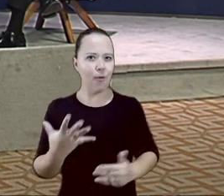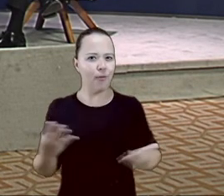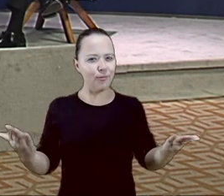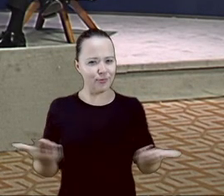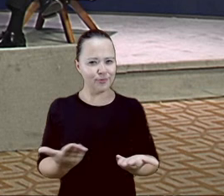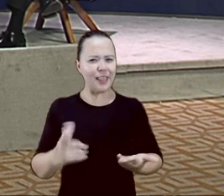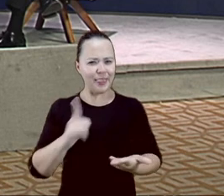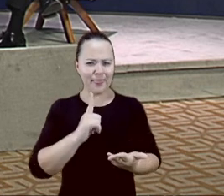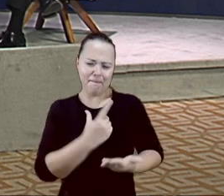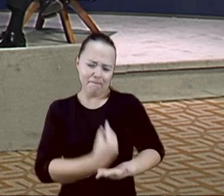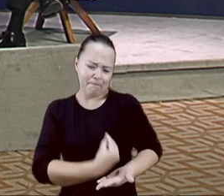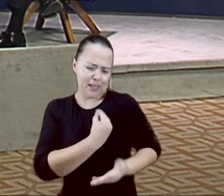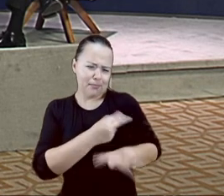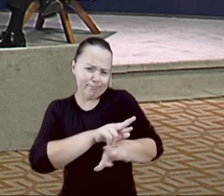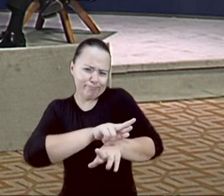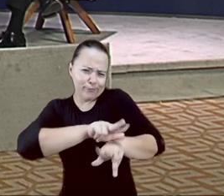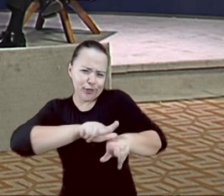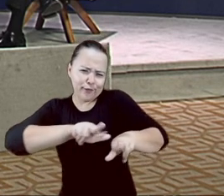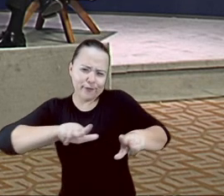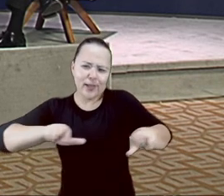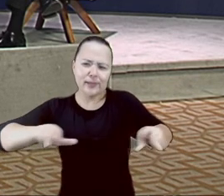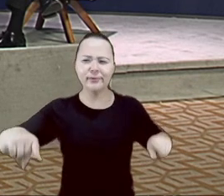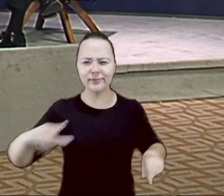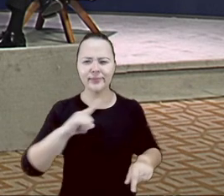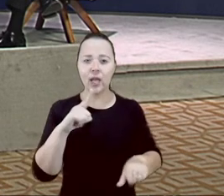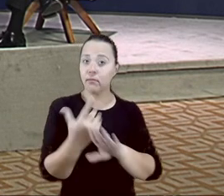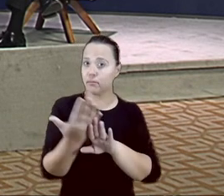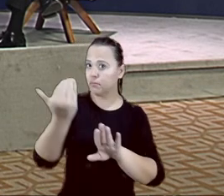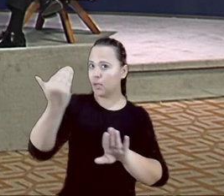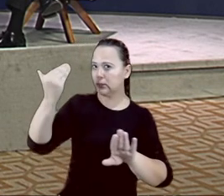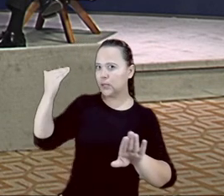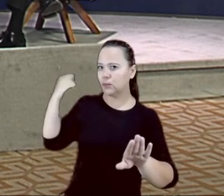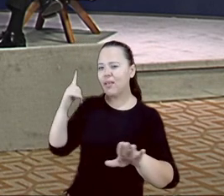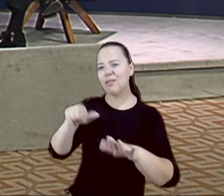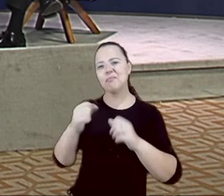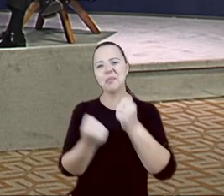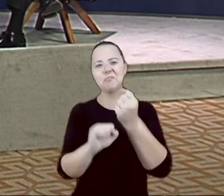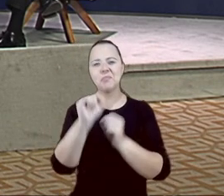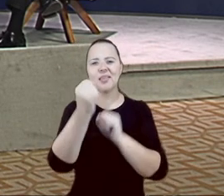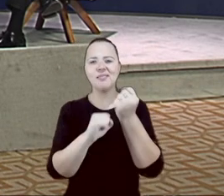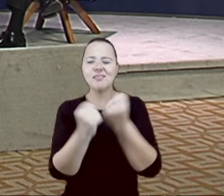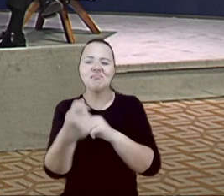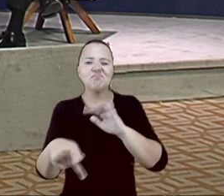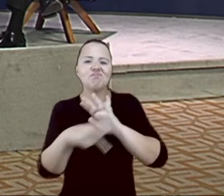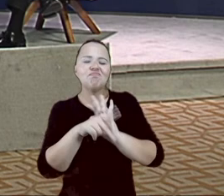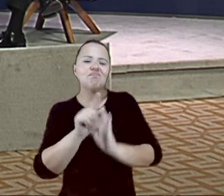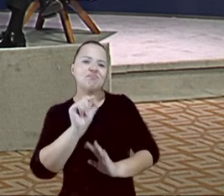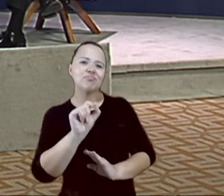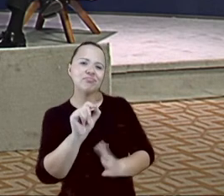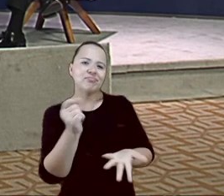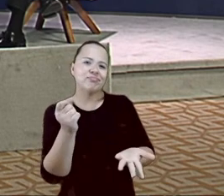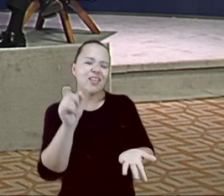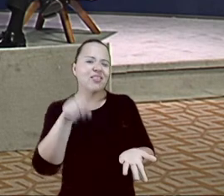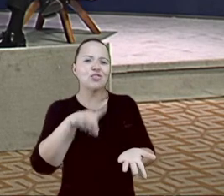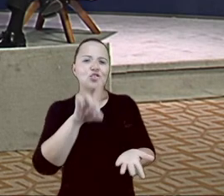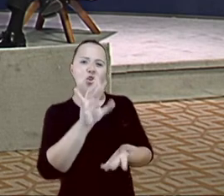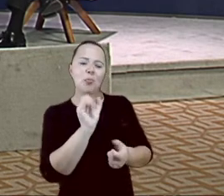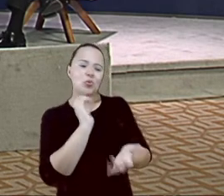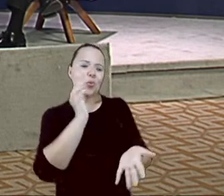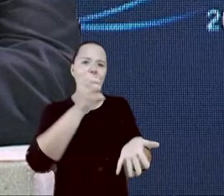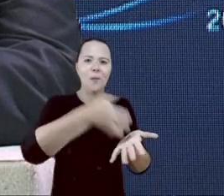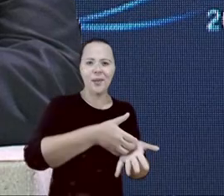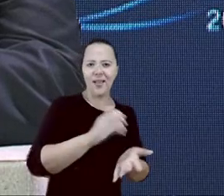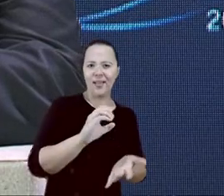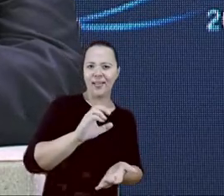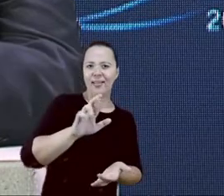participantes adicionais lá atrás era muito uma indústria de fundo que basicamente só pode comprar crédito né hoje em